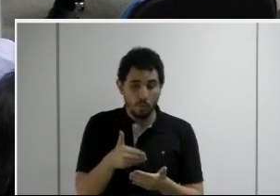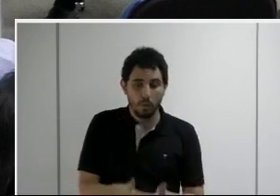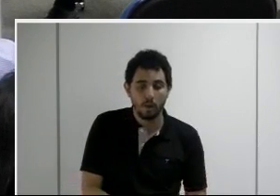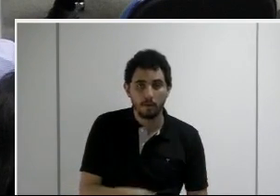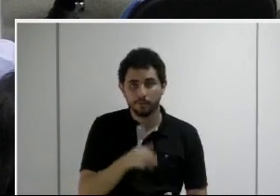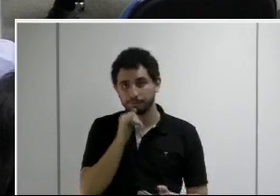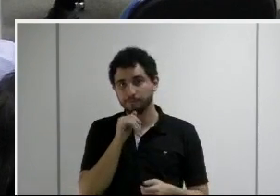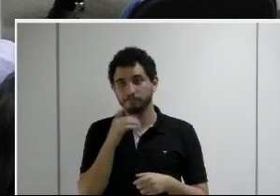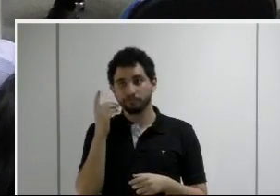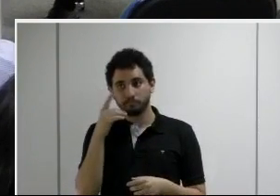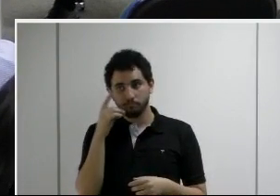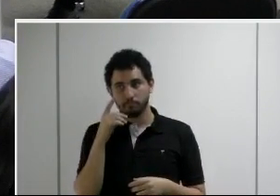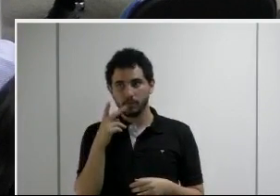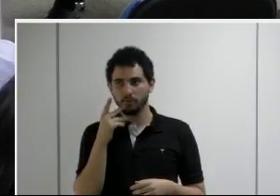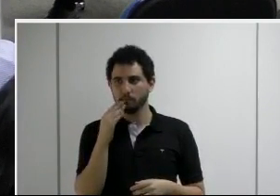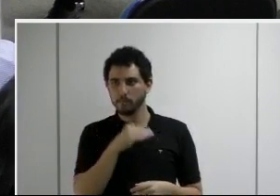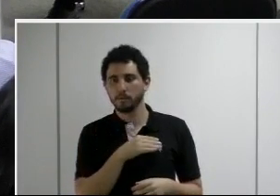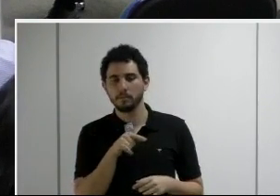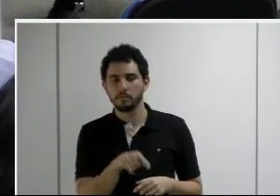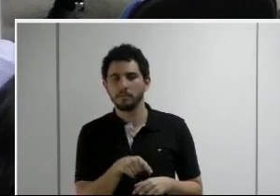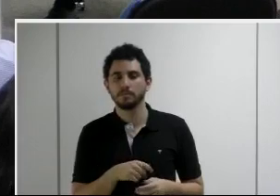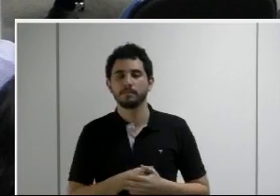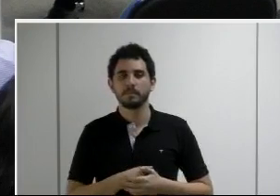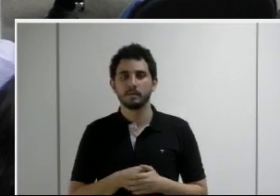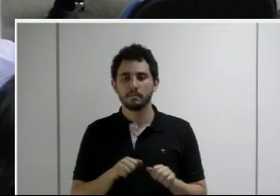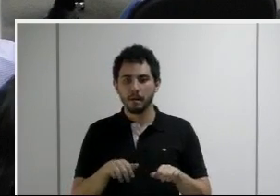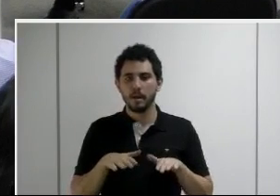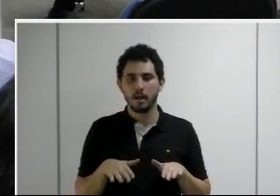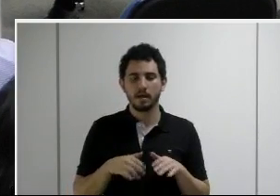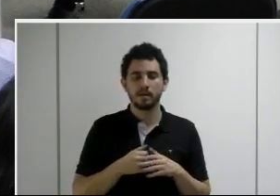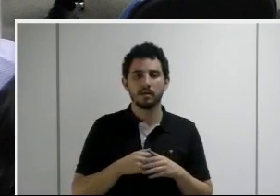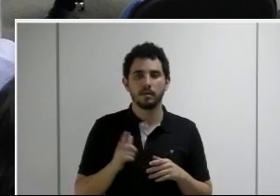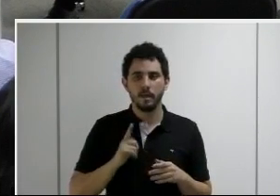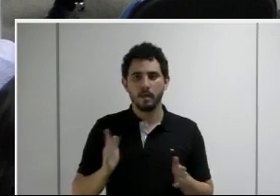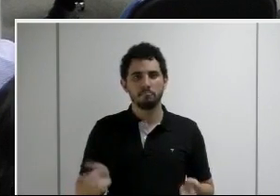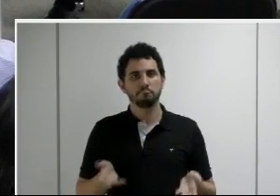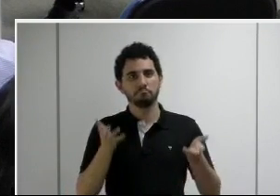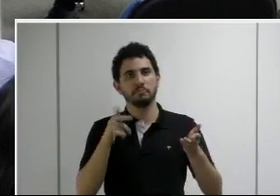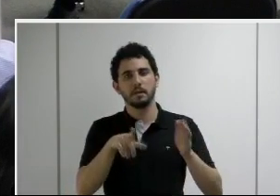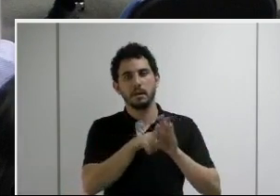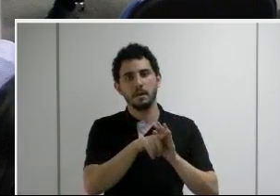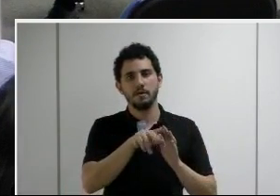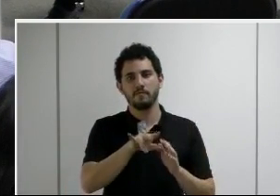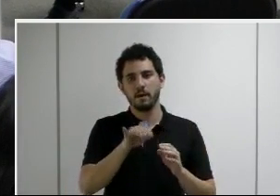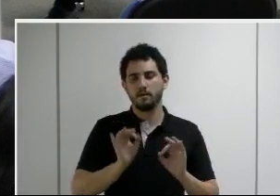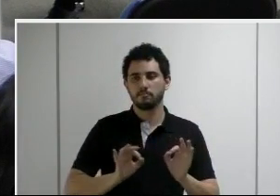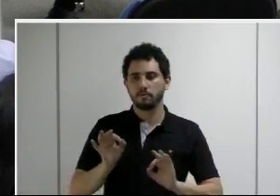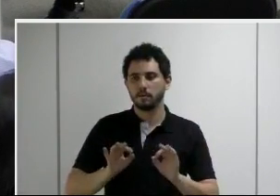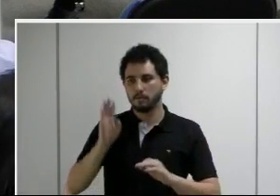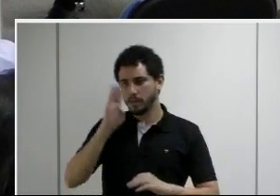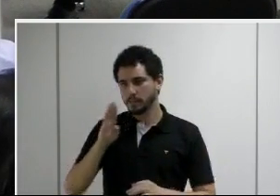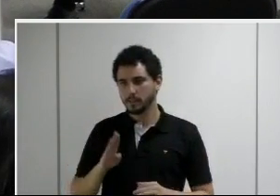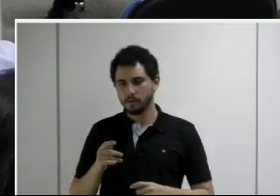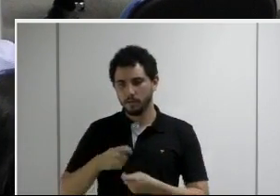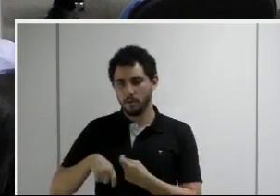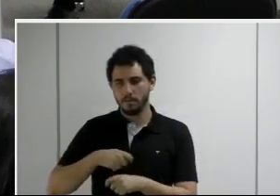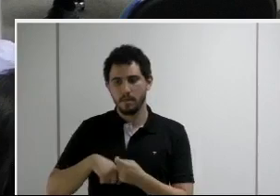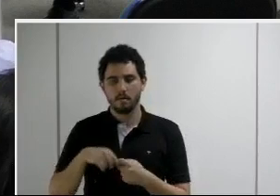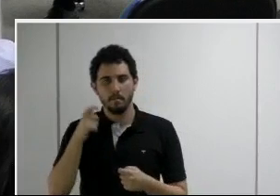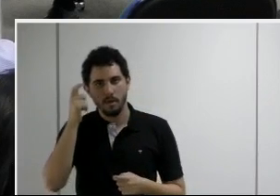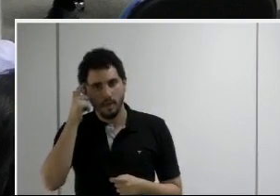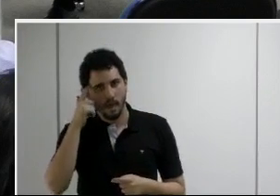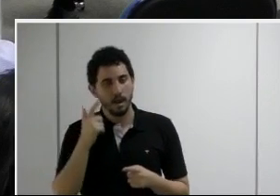um determinado parlamentar criticou: ah, o plenário aqui está elogiando a lei, dizendo que ela vai colocar o Brasil na era da economia moderna,